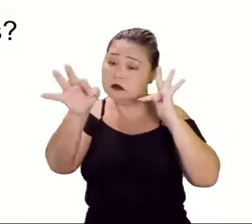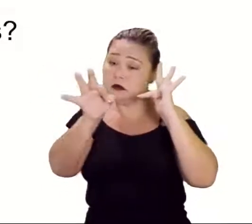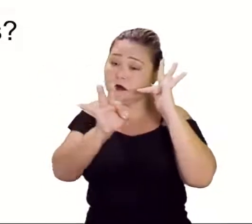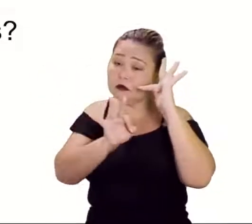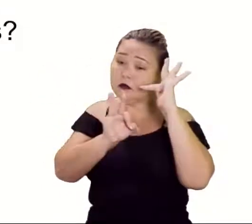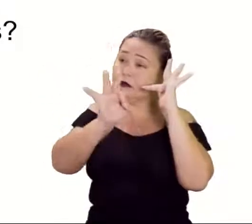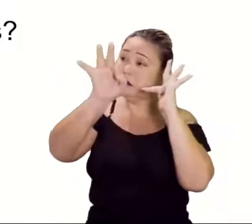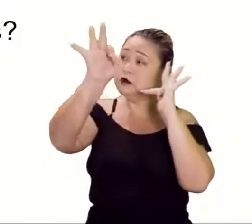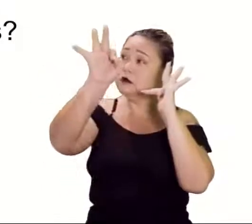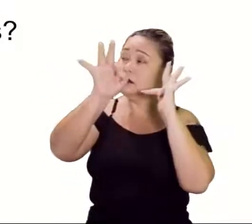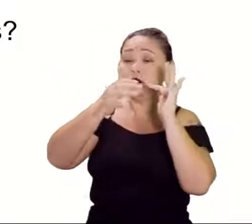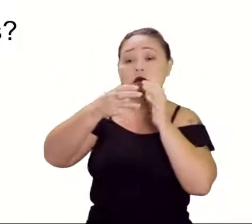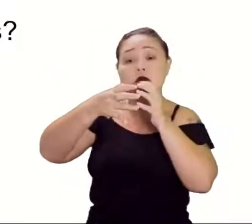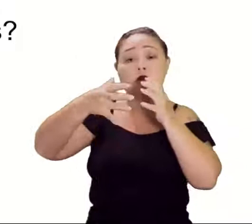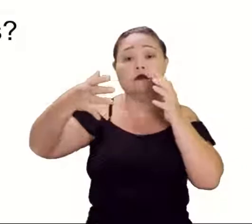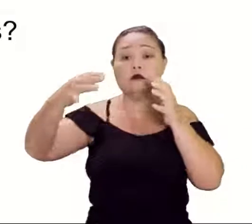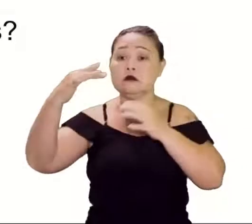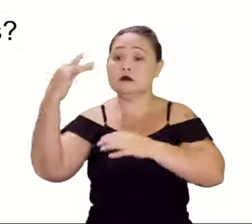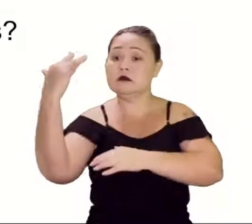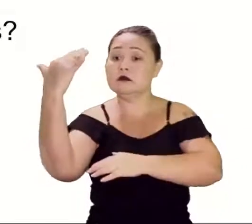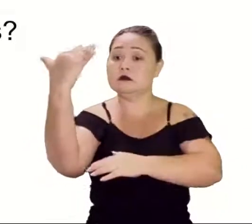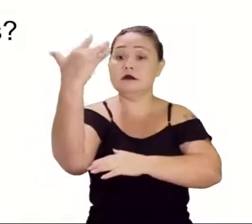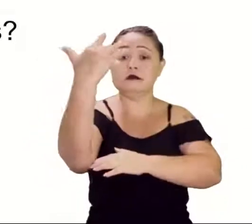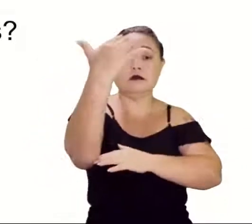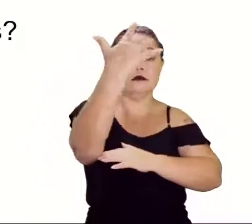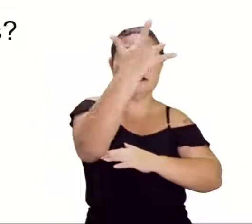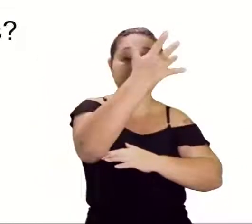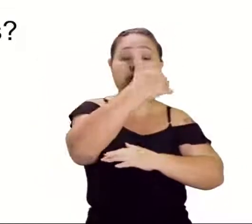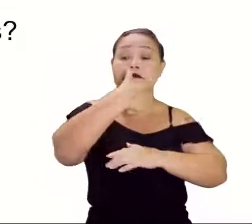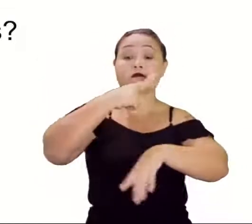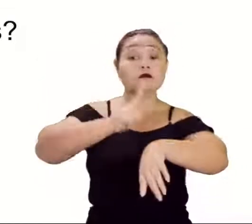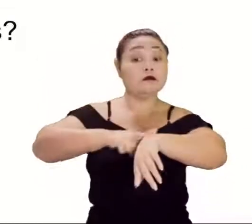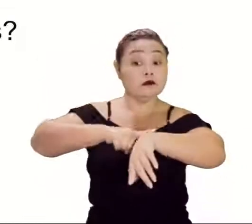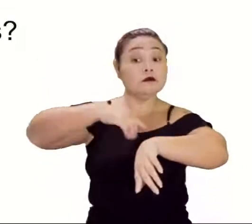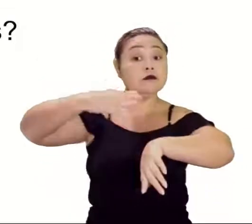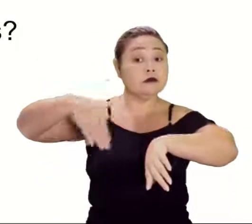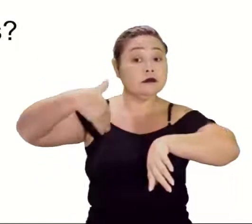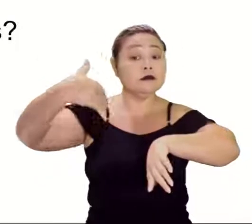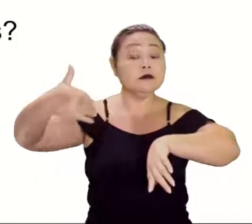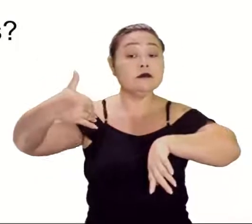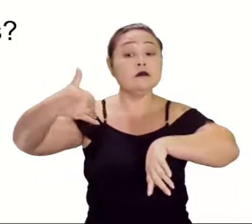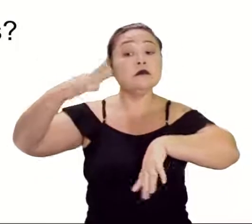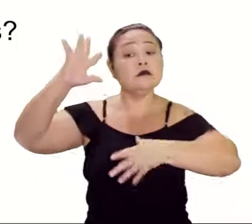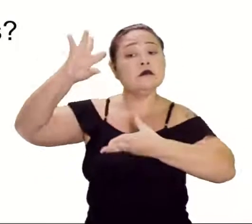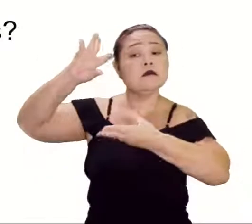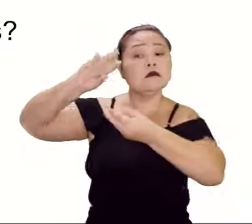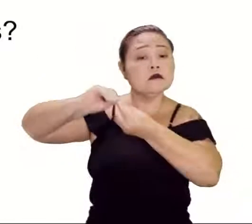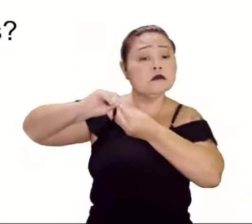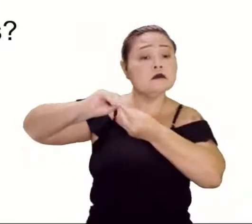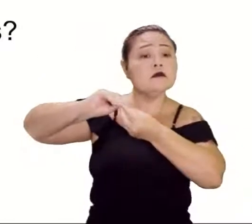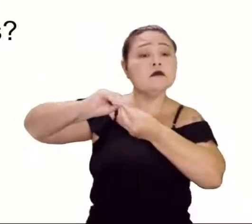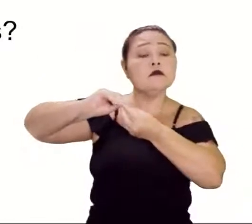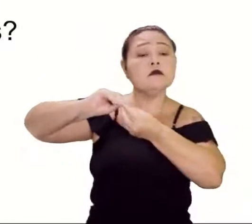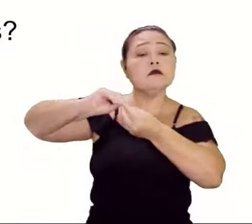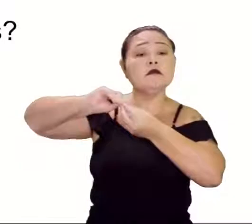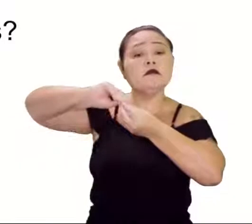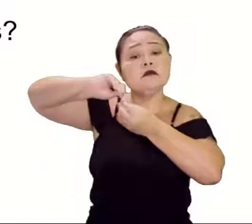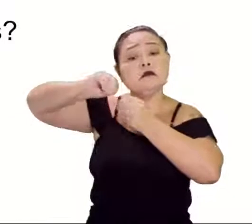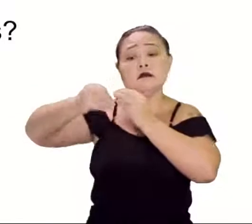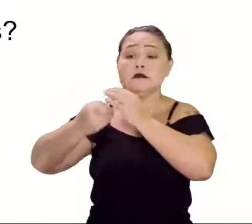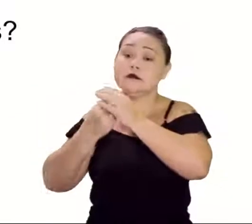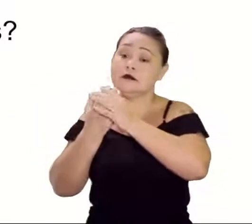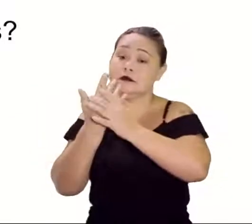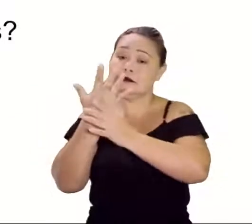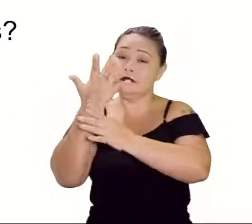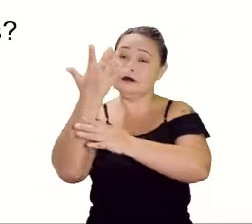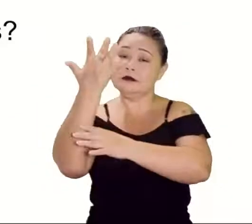que medisse o crescimento dessa árvore no decorrer do tempo. Sua conclusão foi que, ao